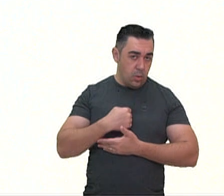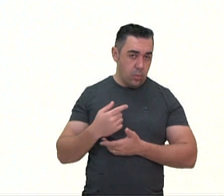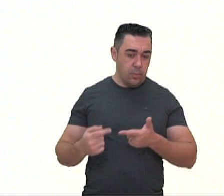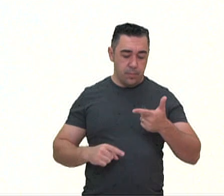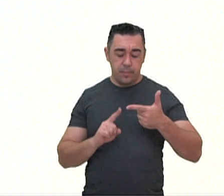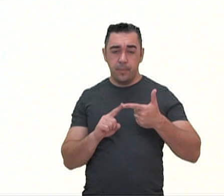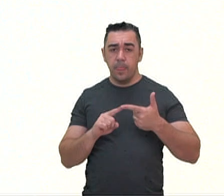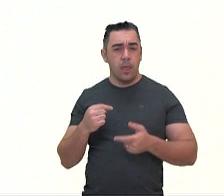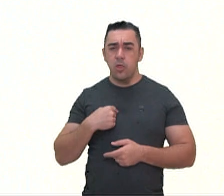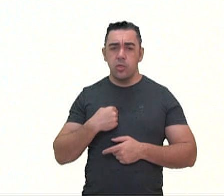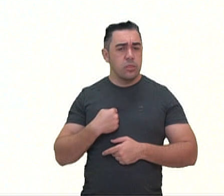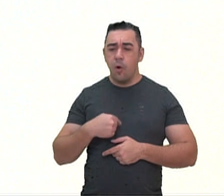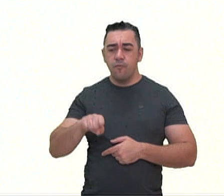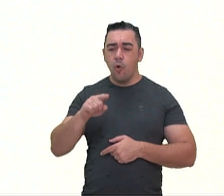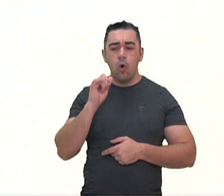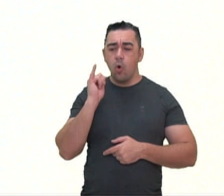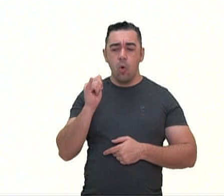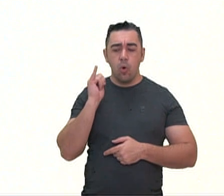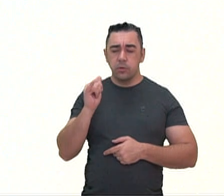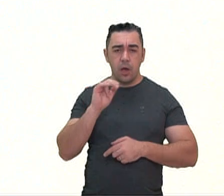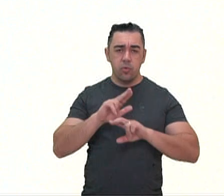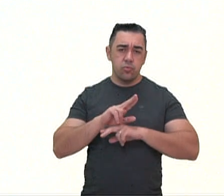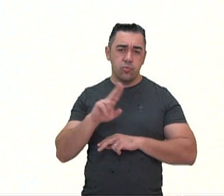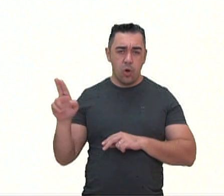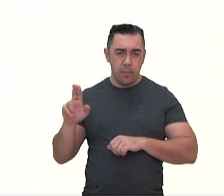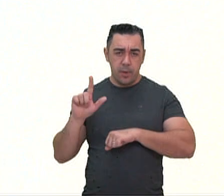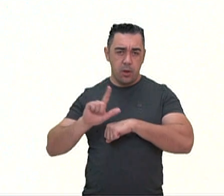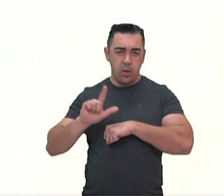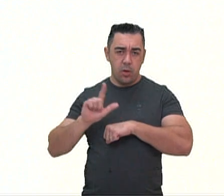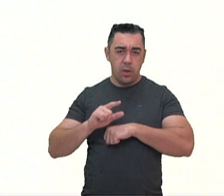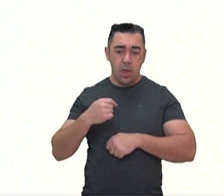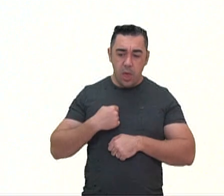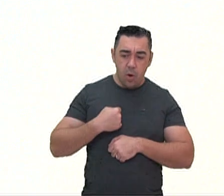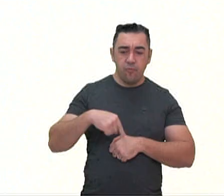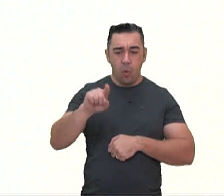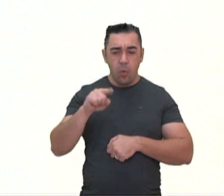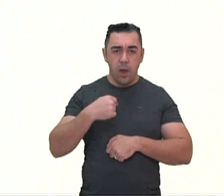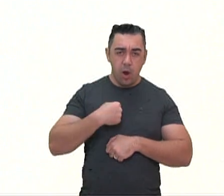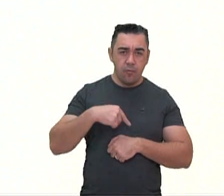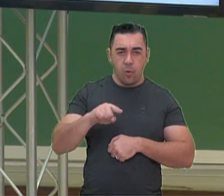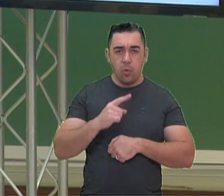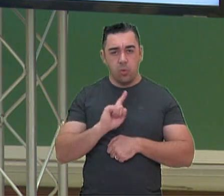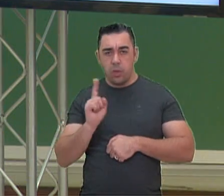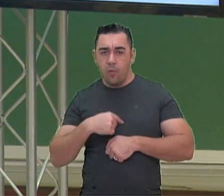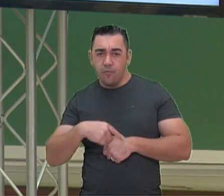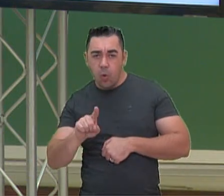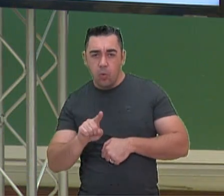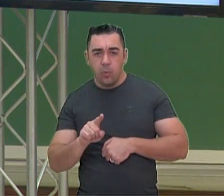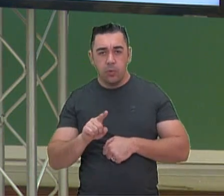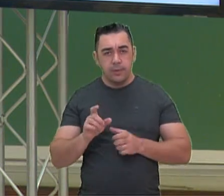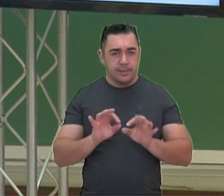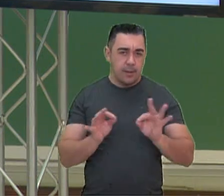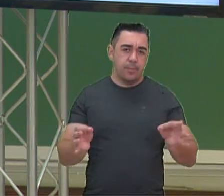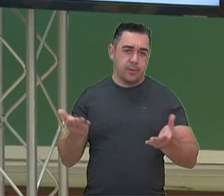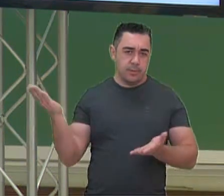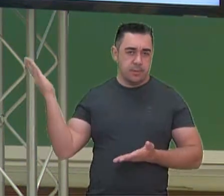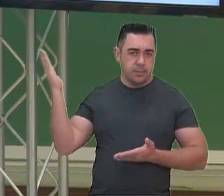e não vou contar o nome, porque eu não vou. Simples. Vamos